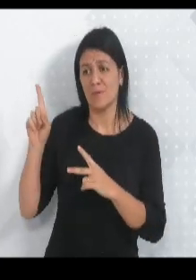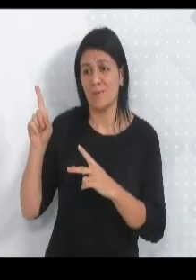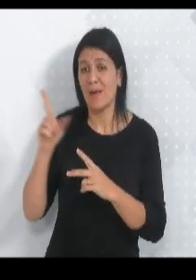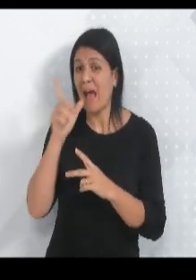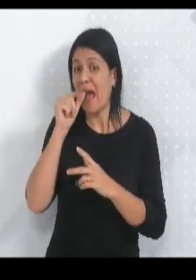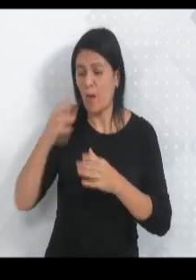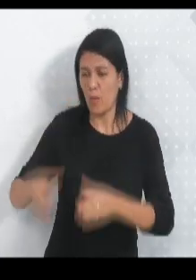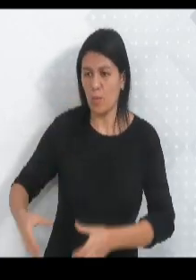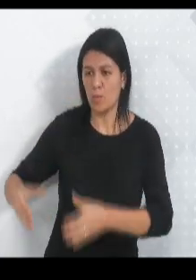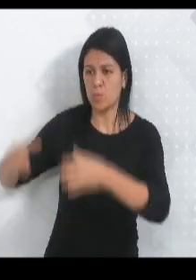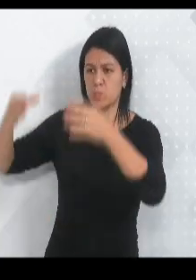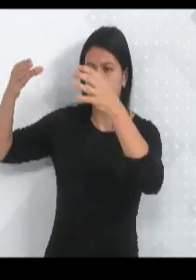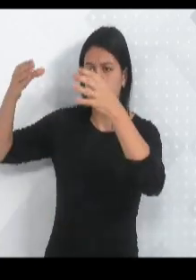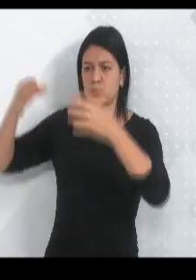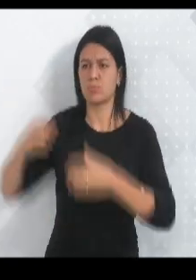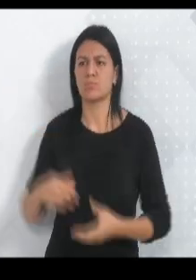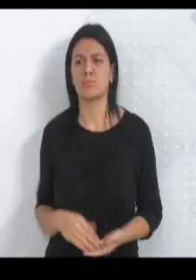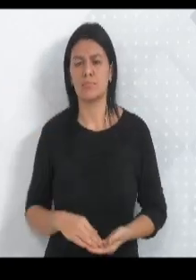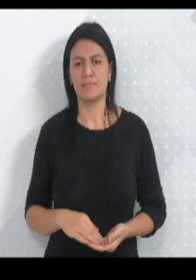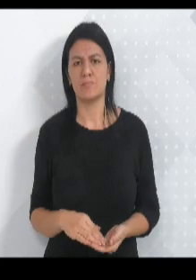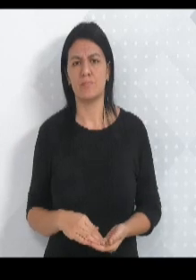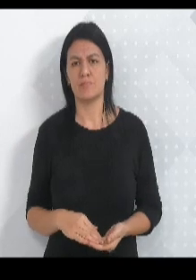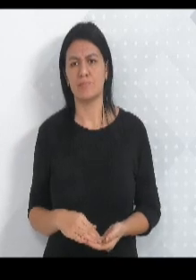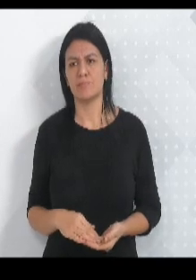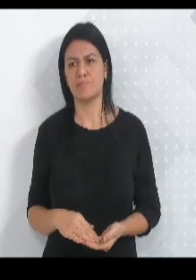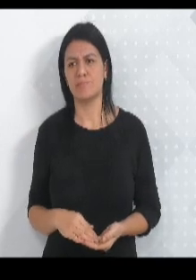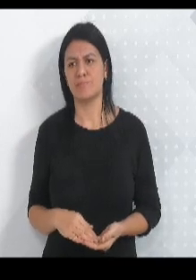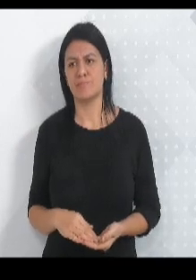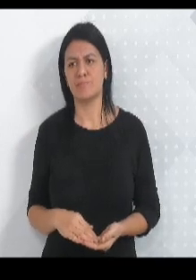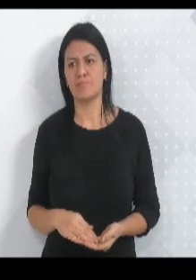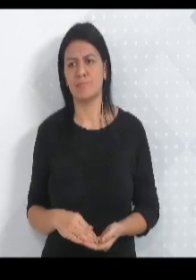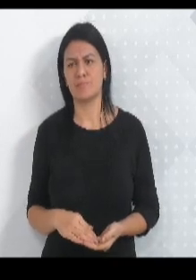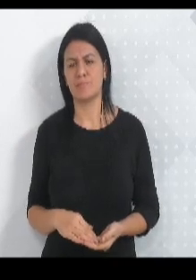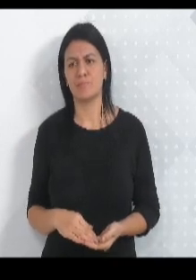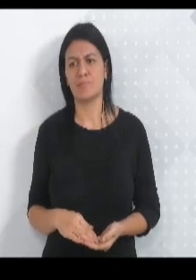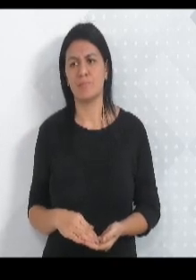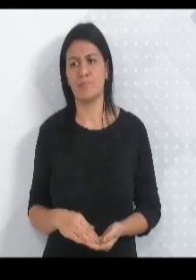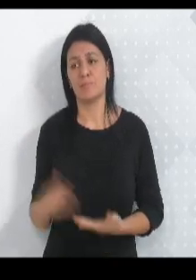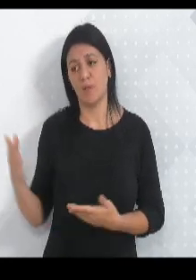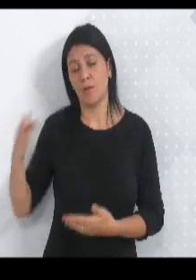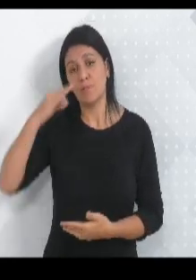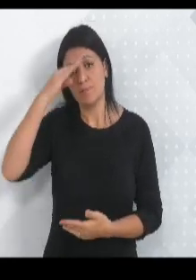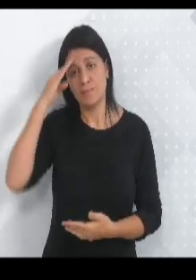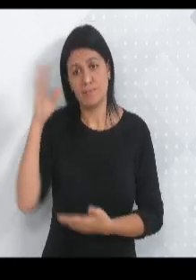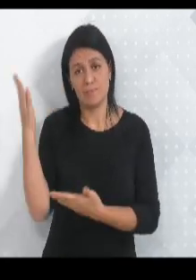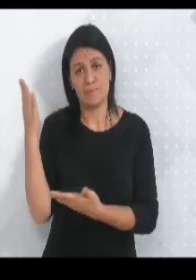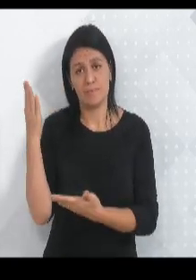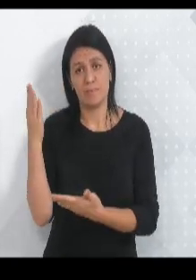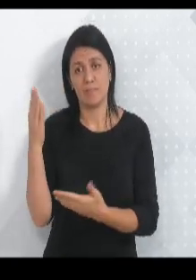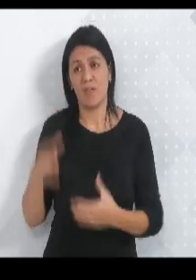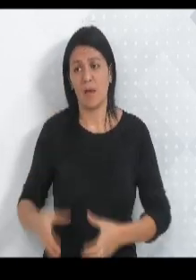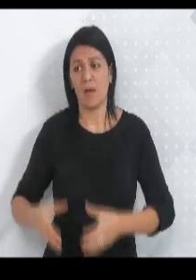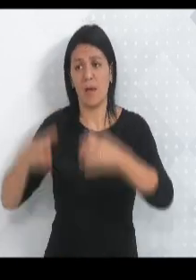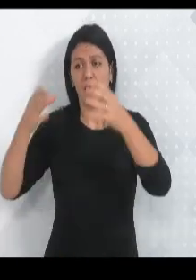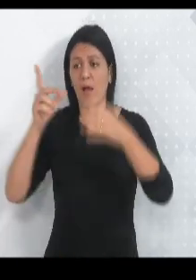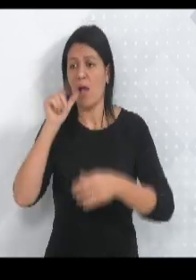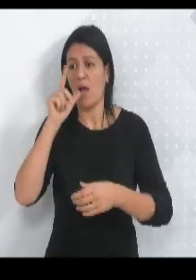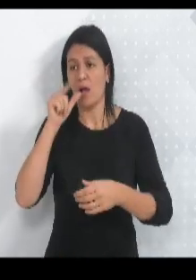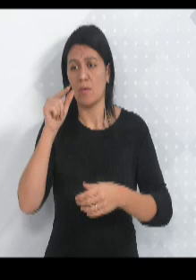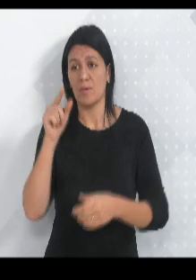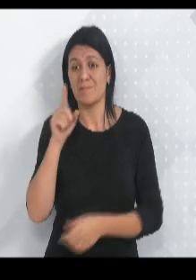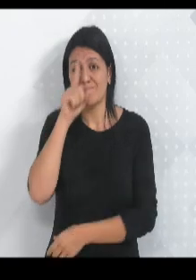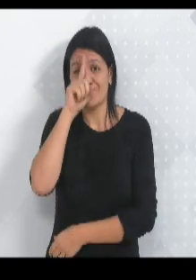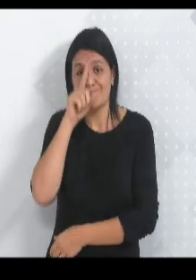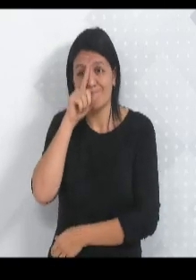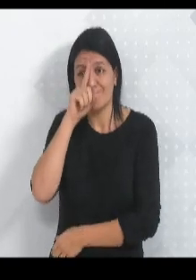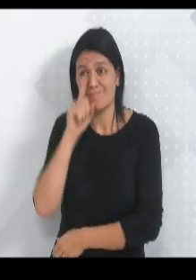d'água, vereador Nazato, vereador Tuca, líder do governo, aproveitando que o senhor está aqui, isso aqui é a caixa d'água. Olha o perigo, caixa